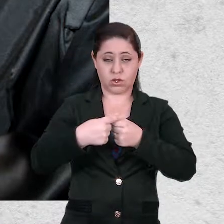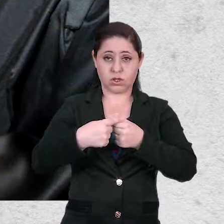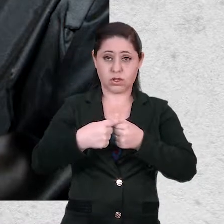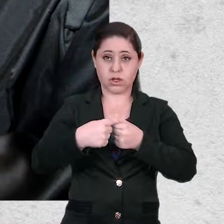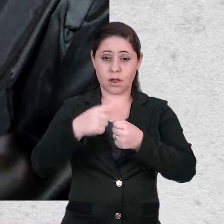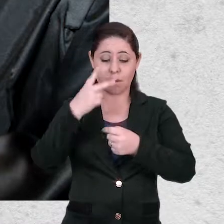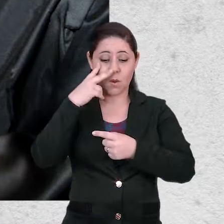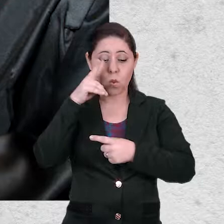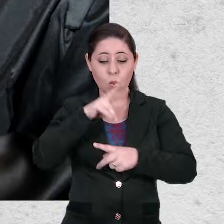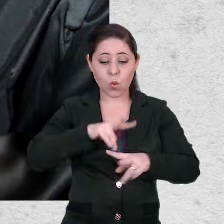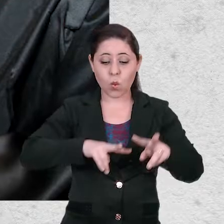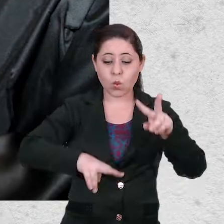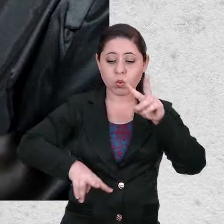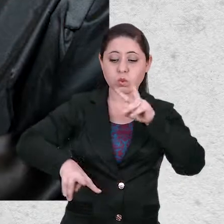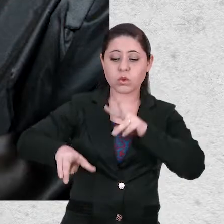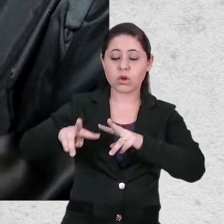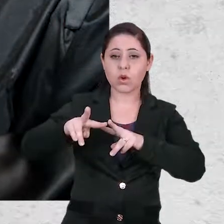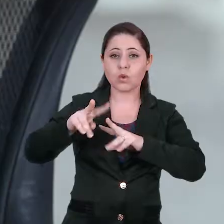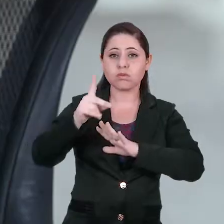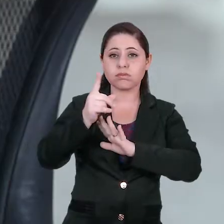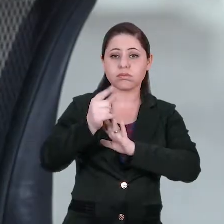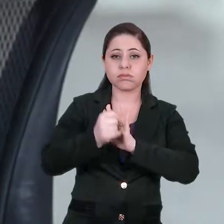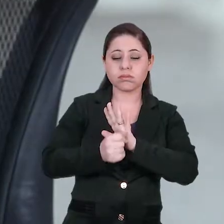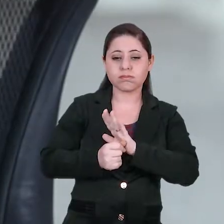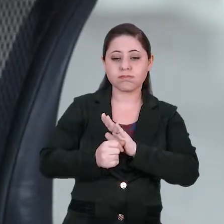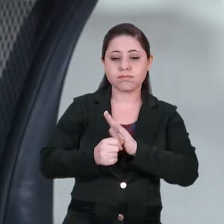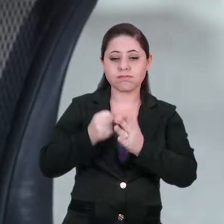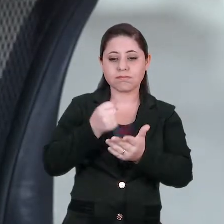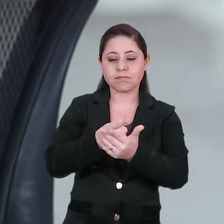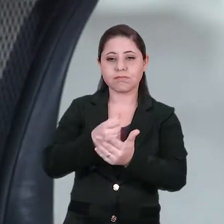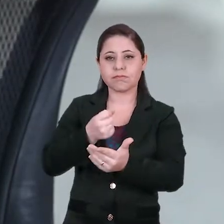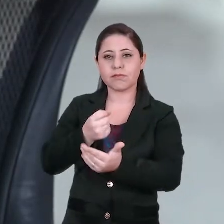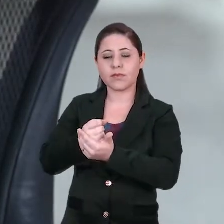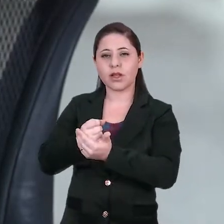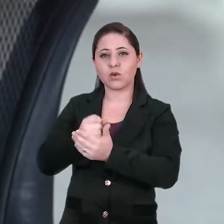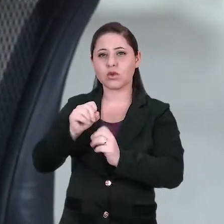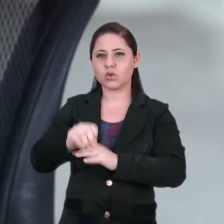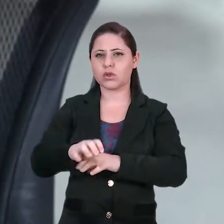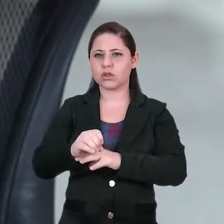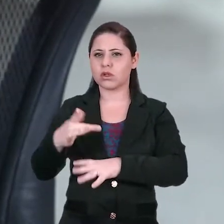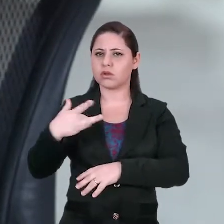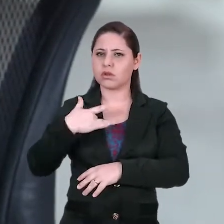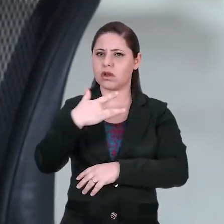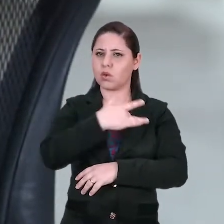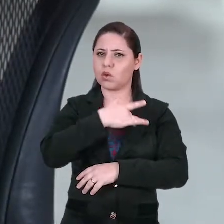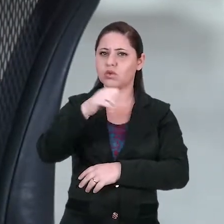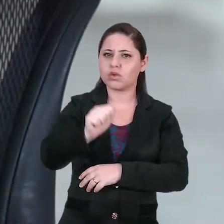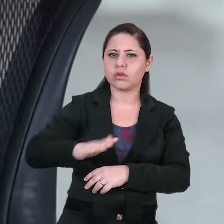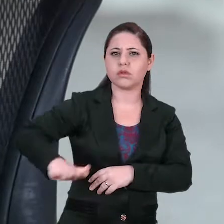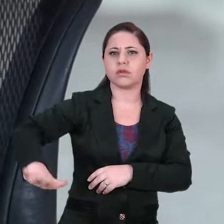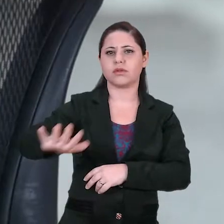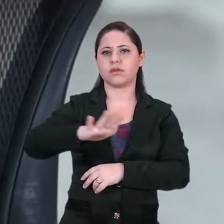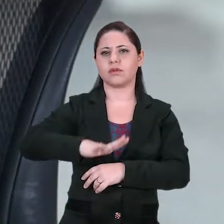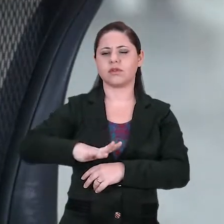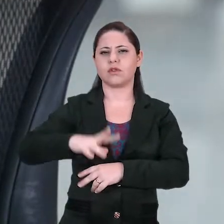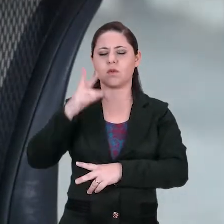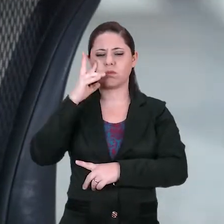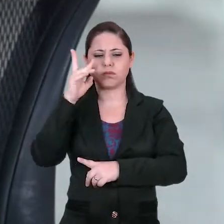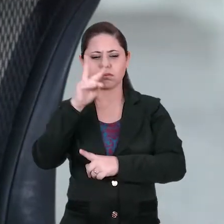olhassem para os gastos com a educação, com a saúde, com a assistência,